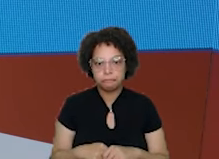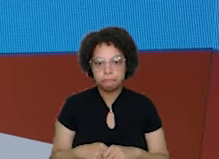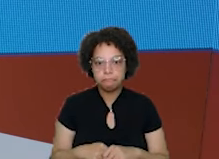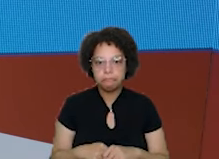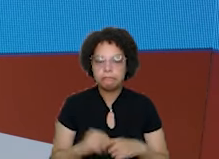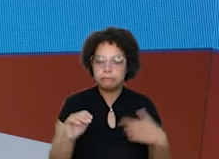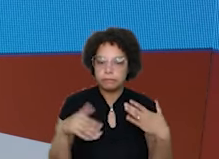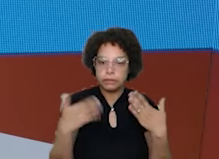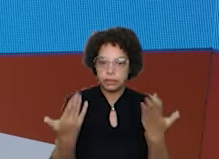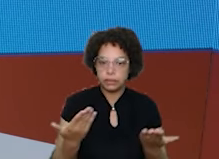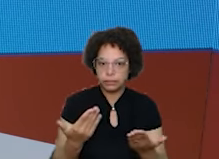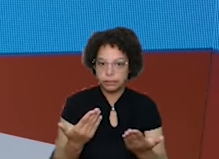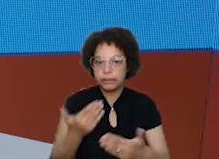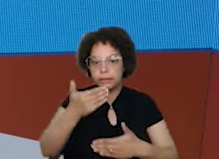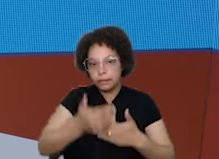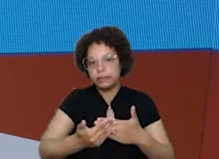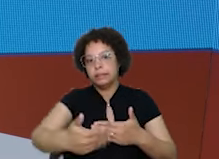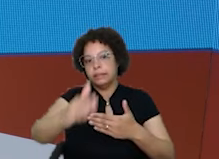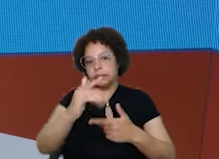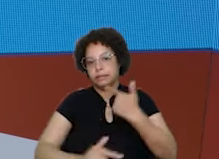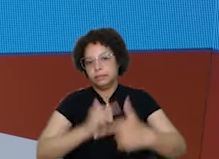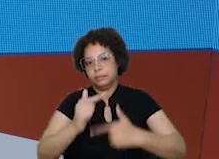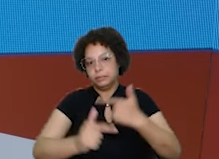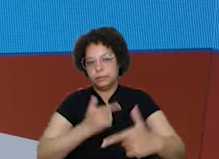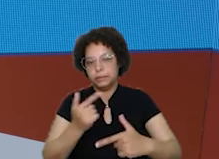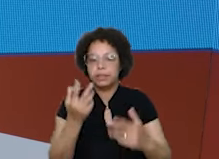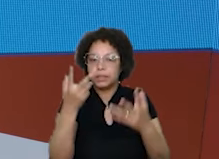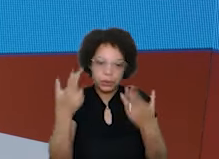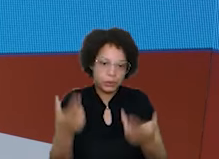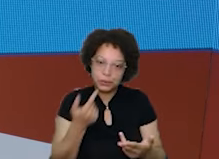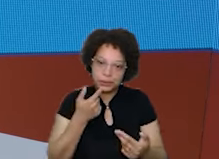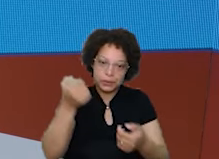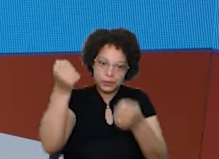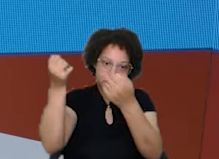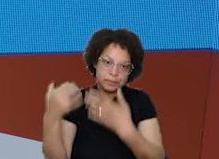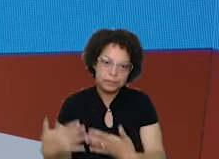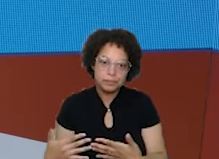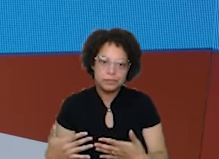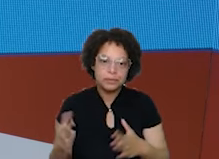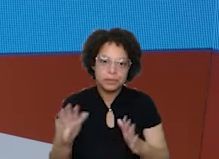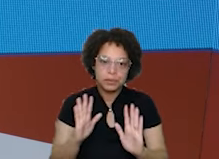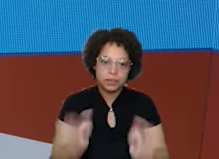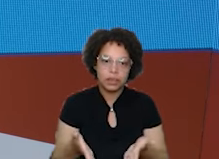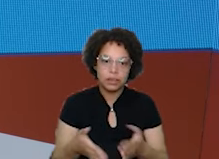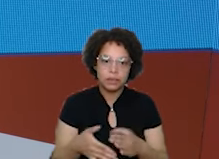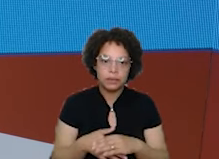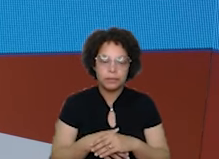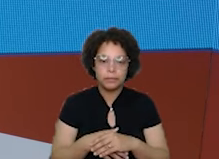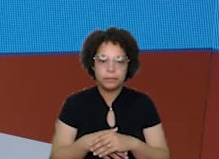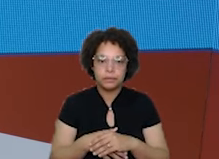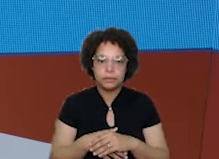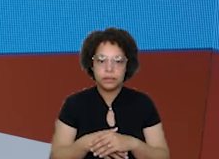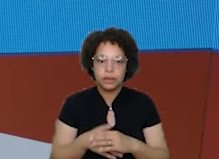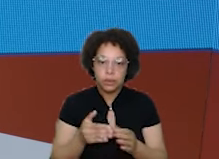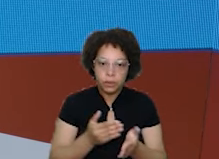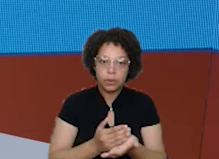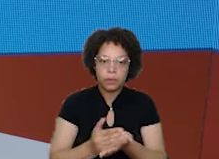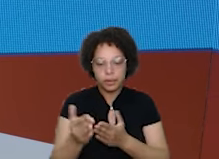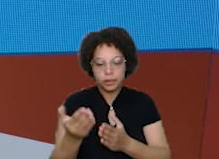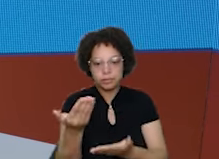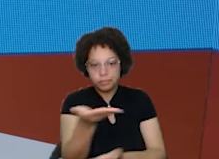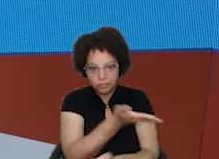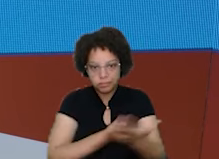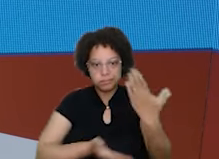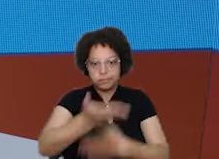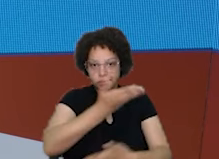você vai trabalhando a manutenção disso né como ele falou como Adriano falou vou ter ali a situação que começo a construir um relacionamento se eu se